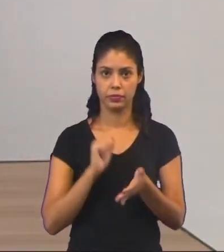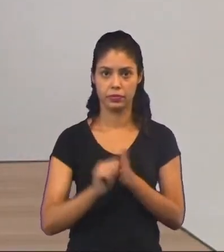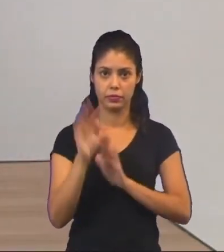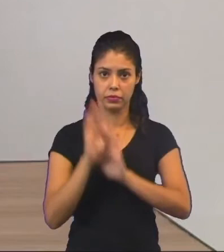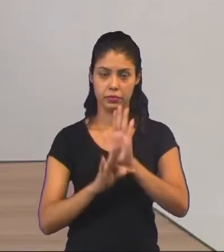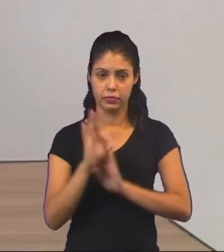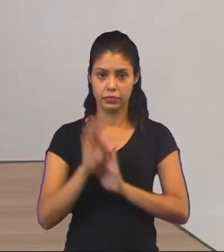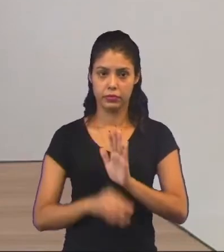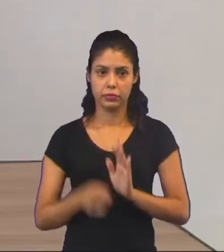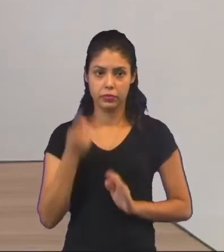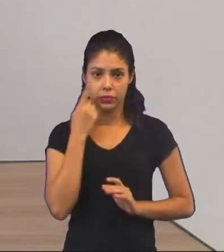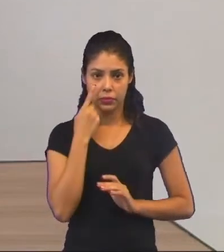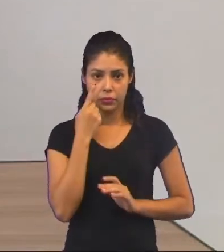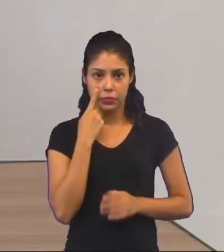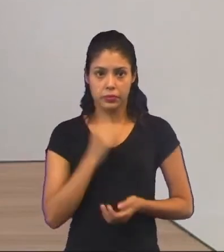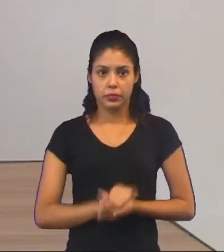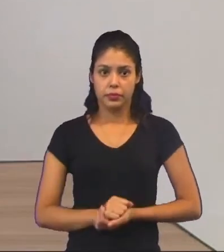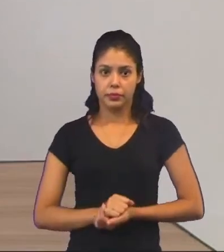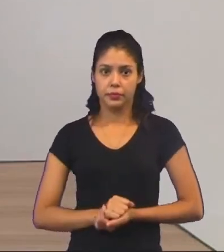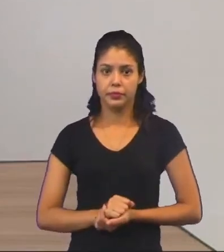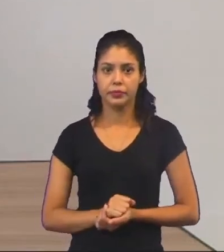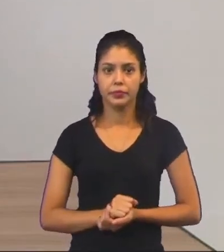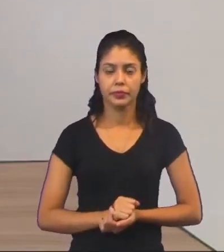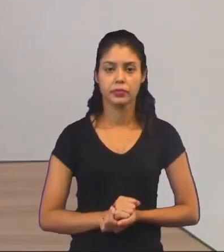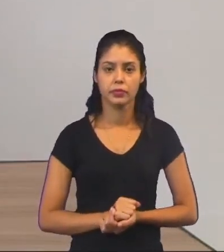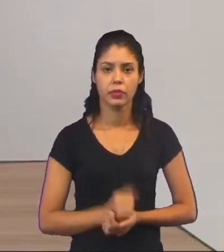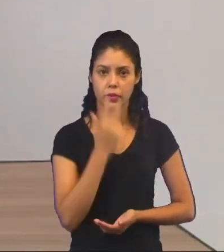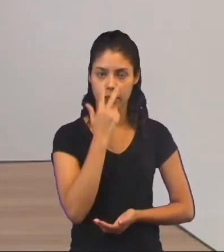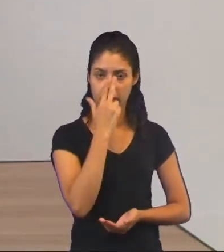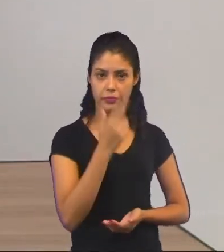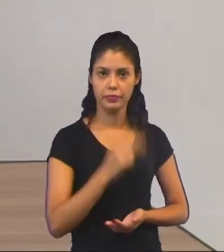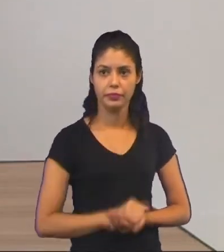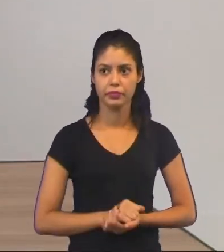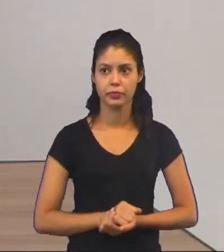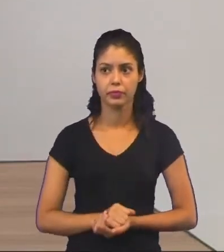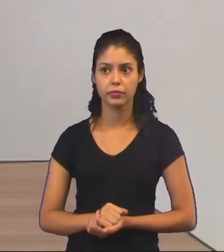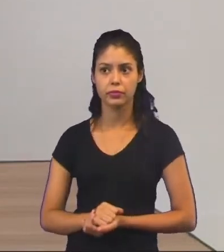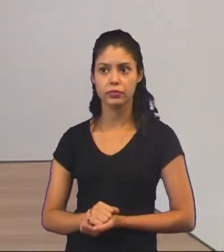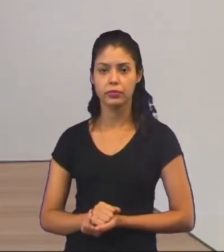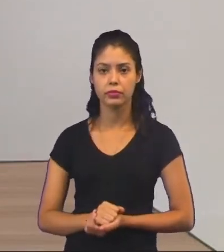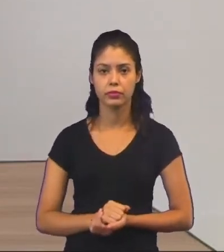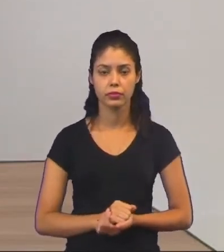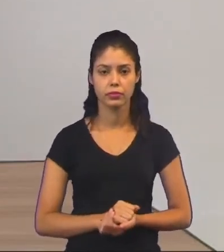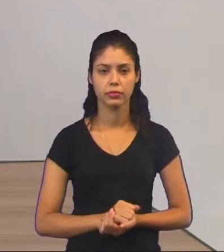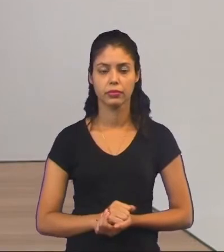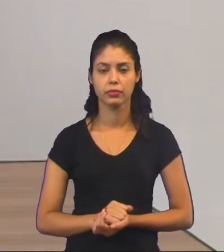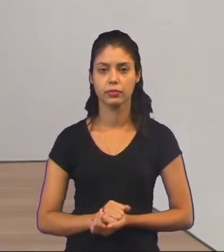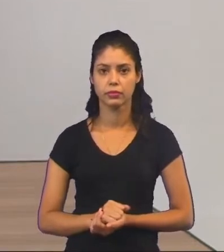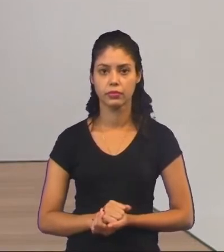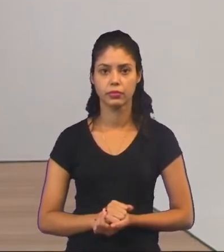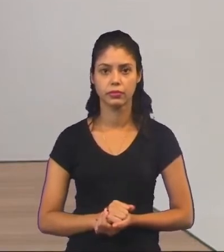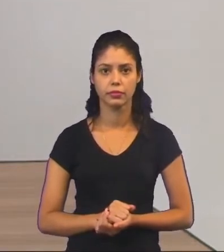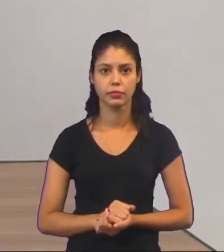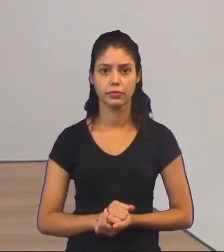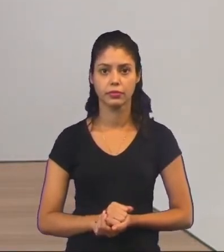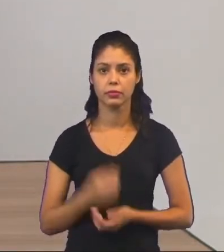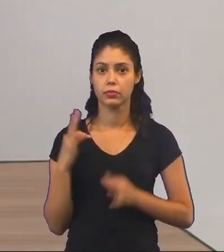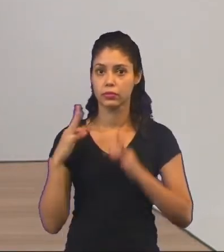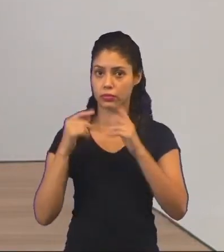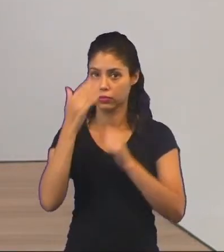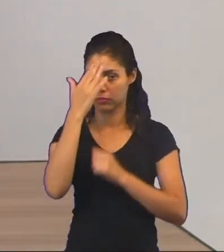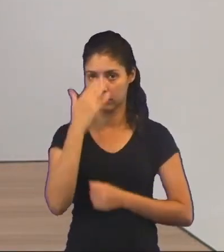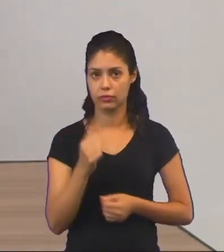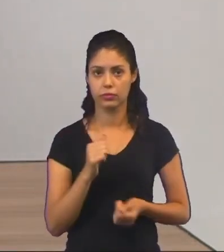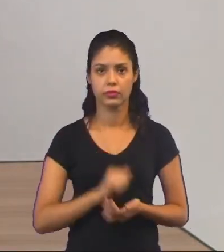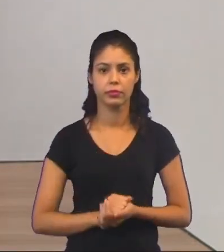texto, né? Vamos fingir que estamos escrevendo. O que teria que aparecer aqui em cima, ó, inicialmente, para essa receita? Para que todos